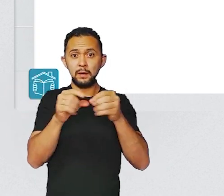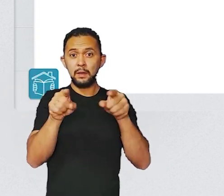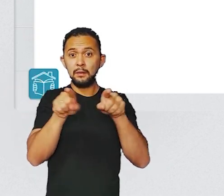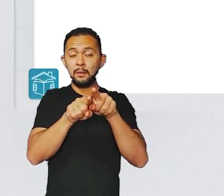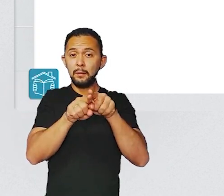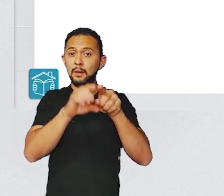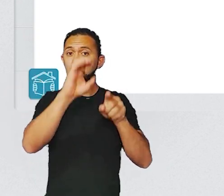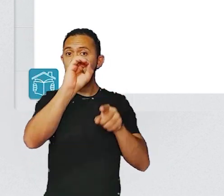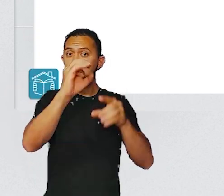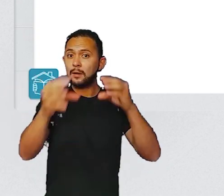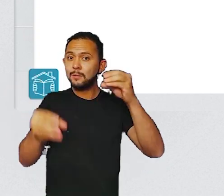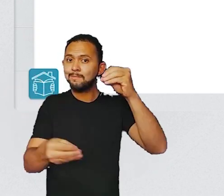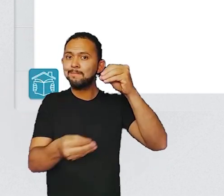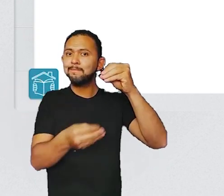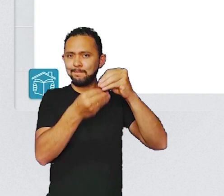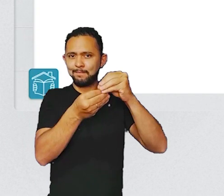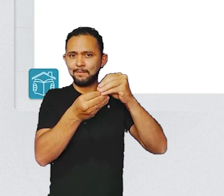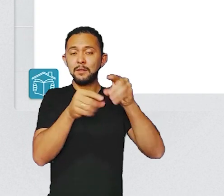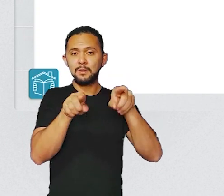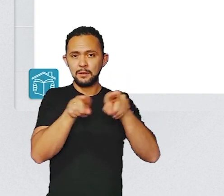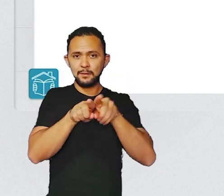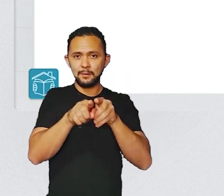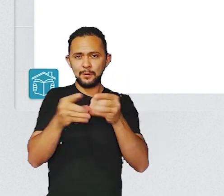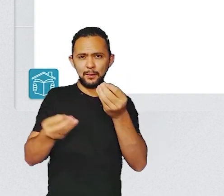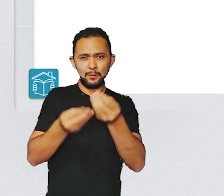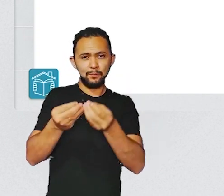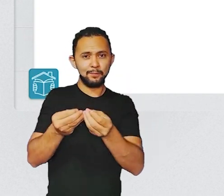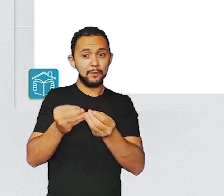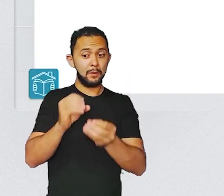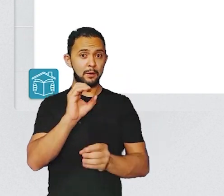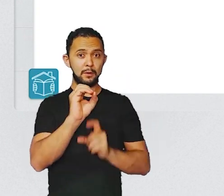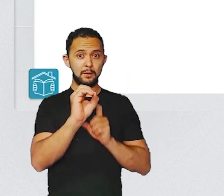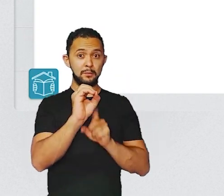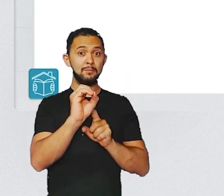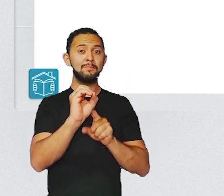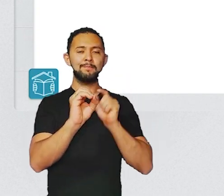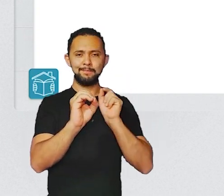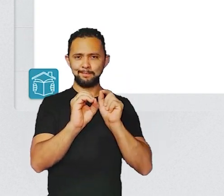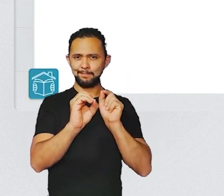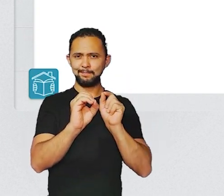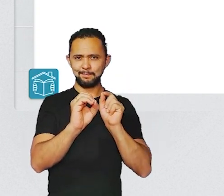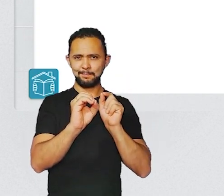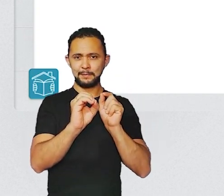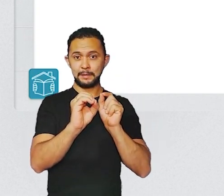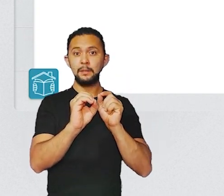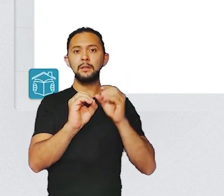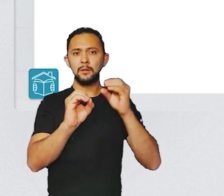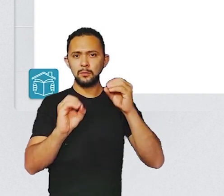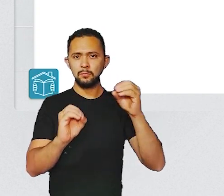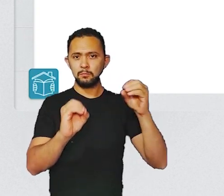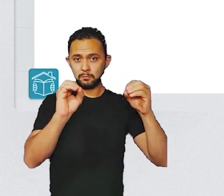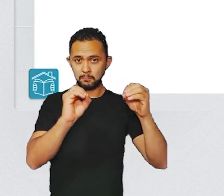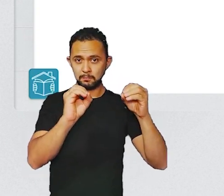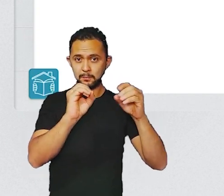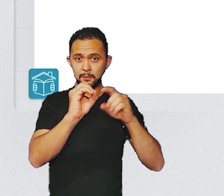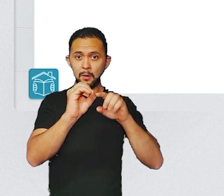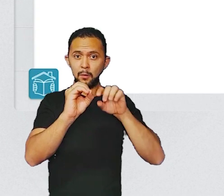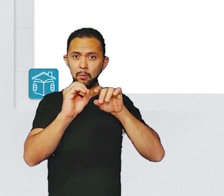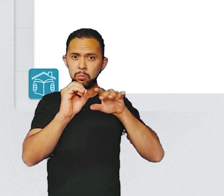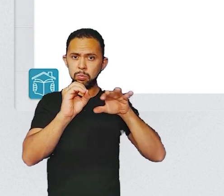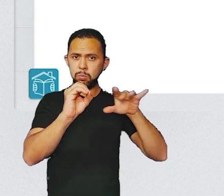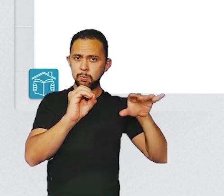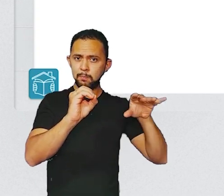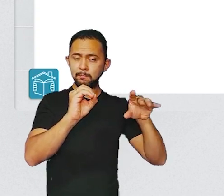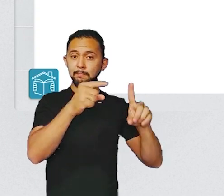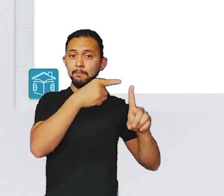não sei se vocês conseguiram notar esse cara aqui, o 0. Tudo bem? O 0 é um múltiplo de 3,